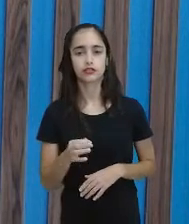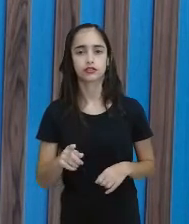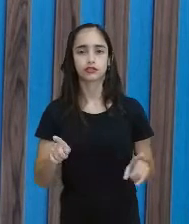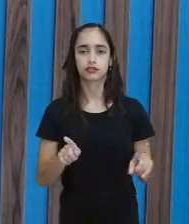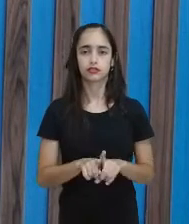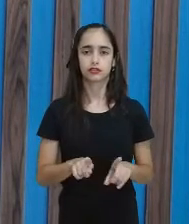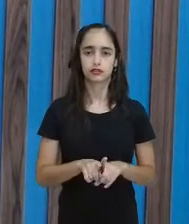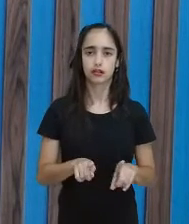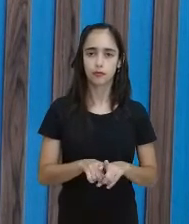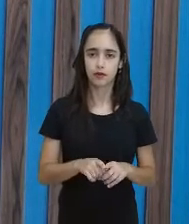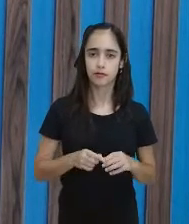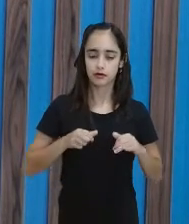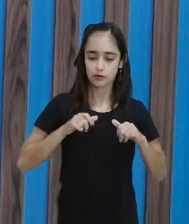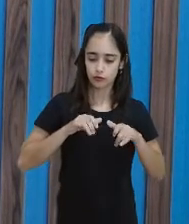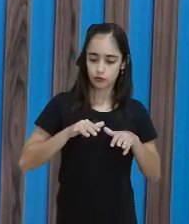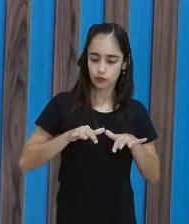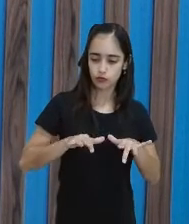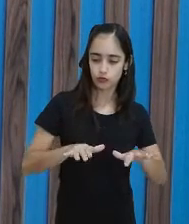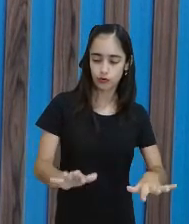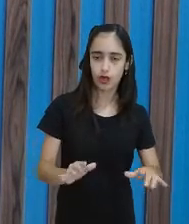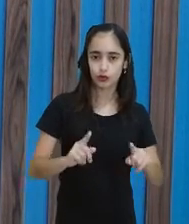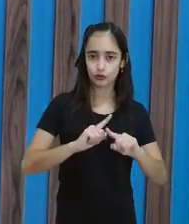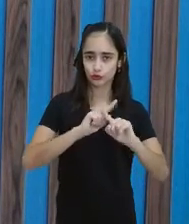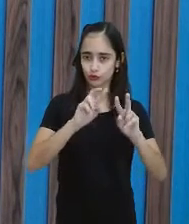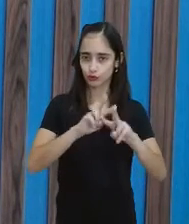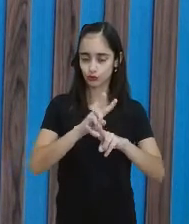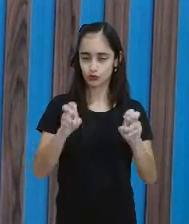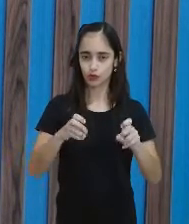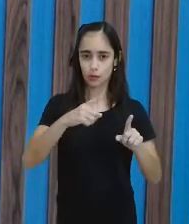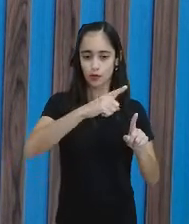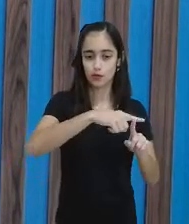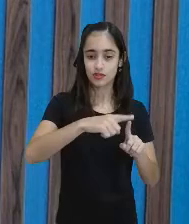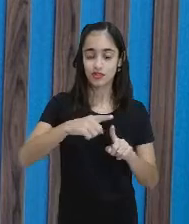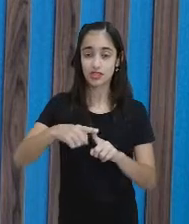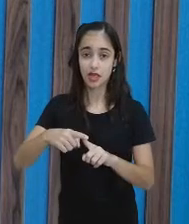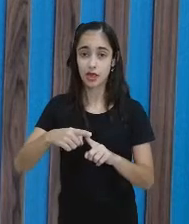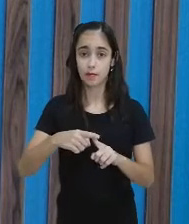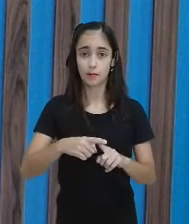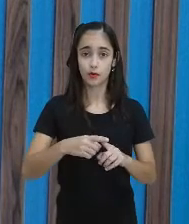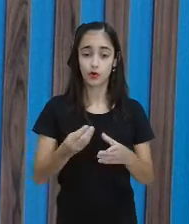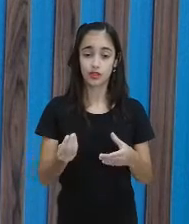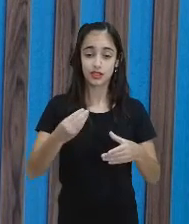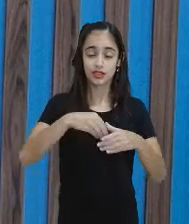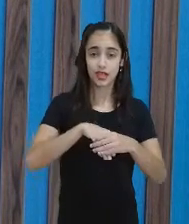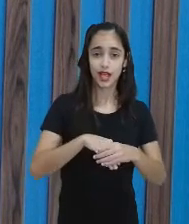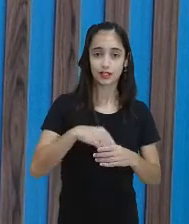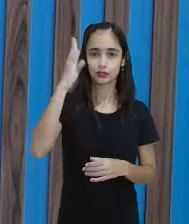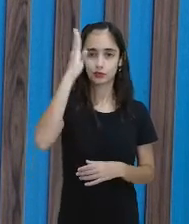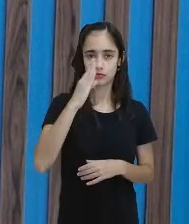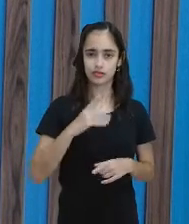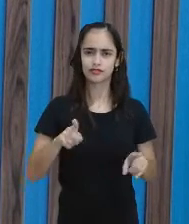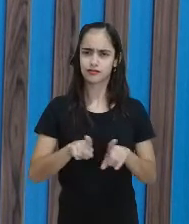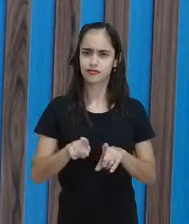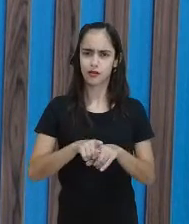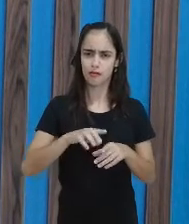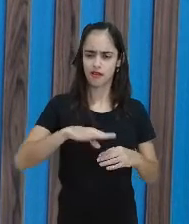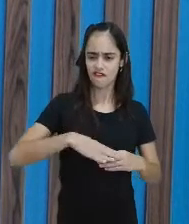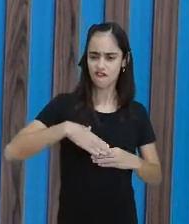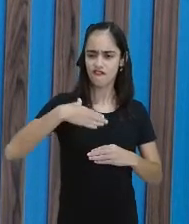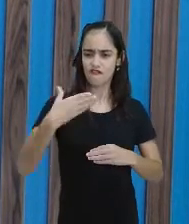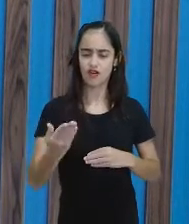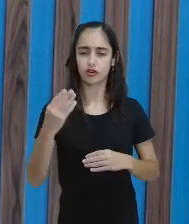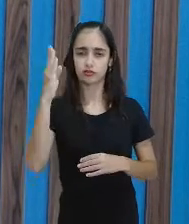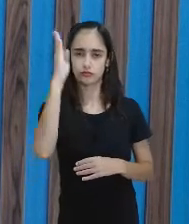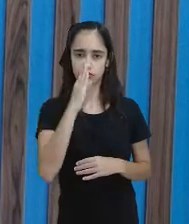para propagar aí a modalidade dentro do país e fora dele, né? Então, por isso que eu